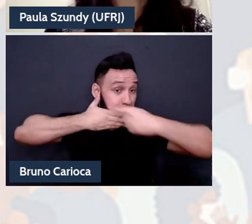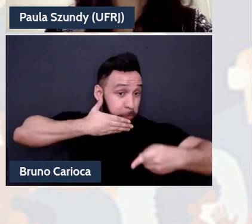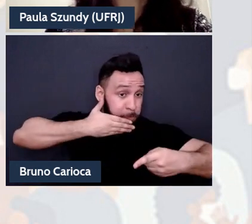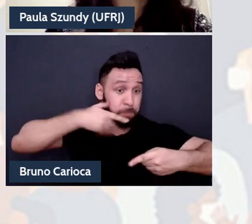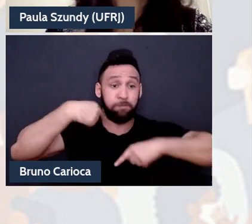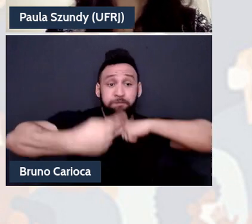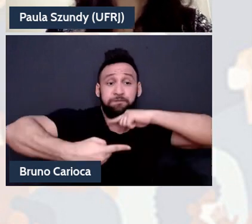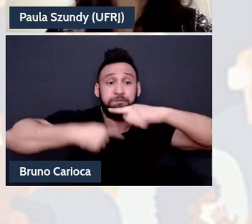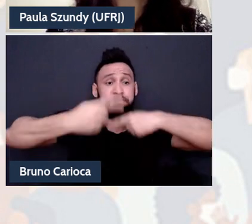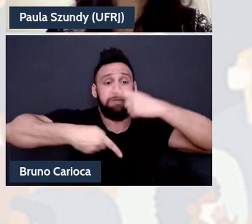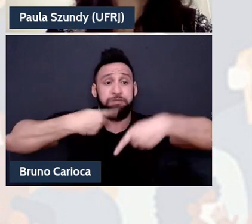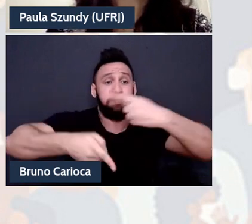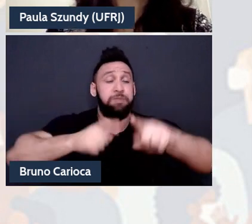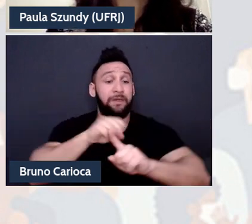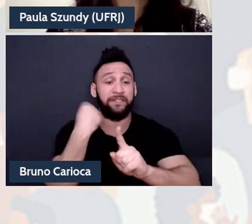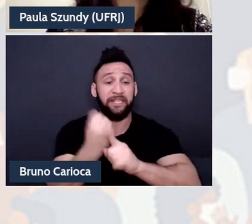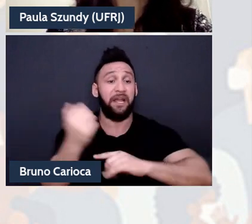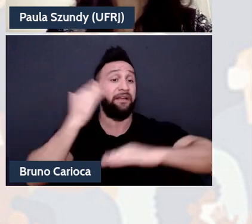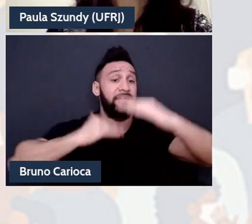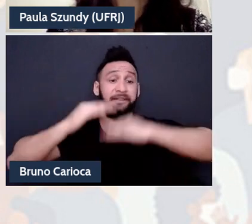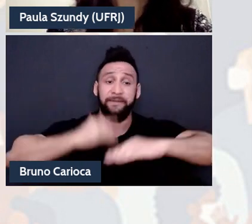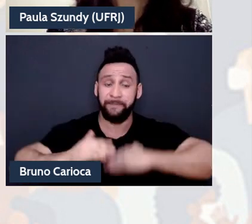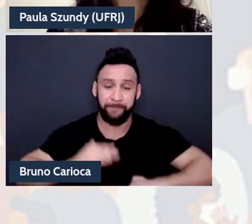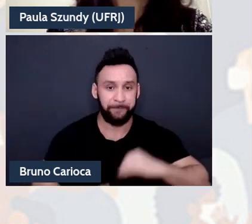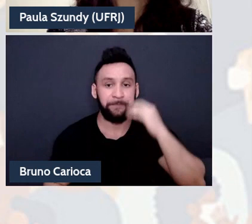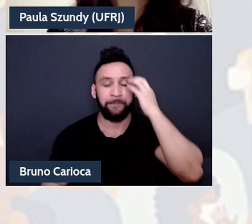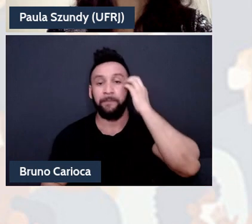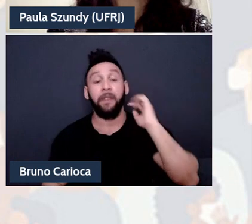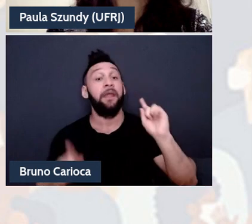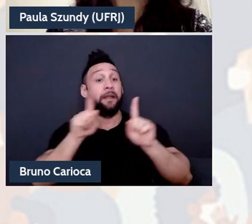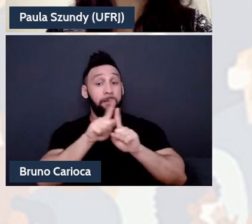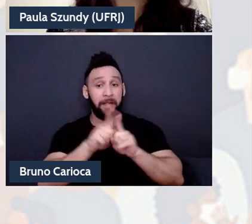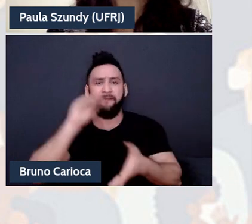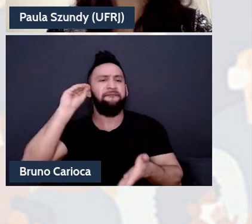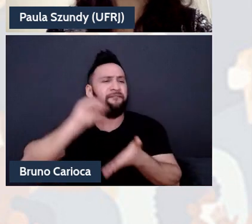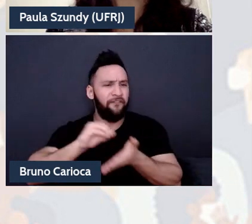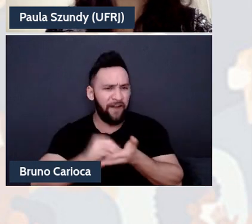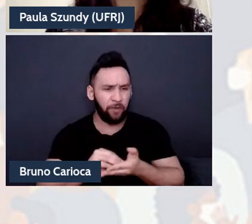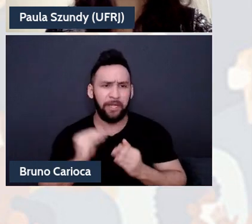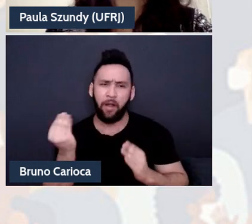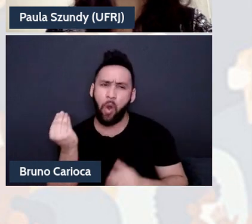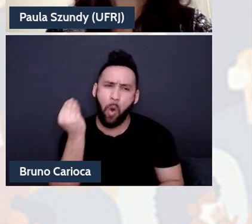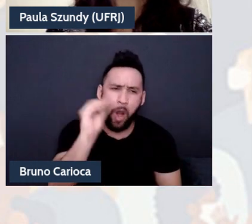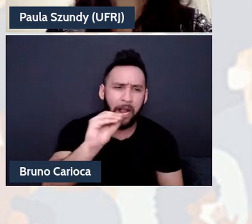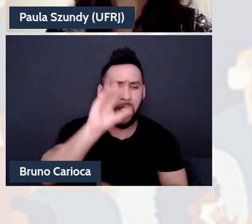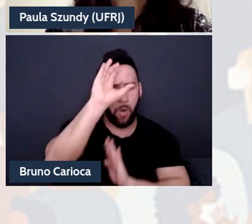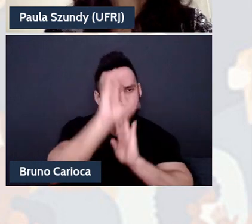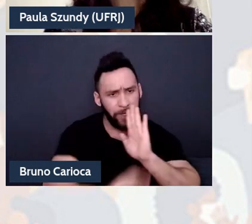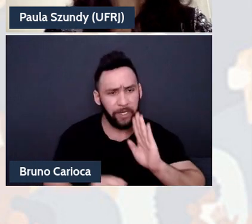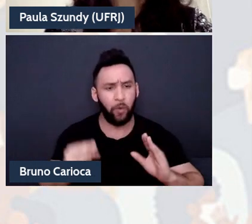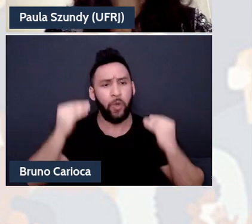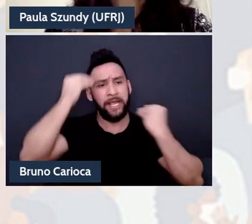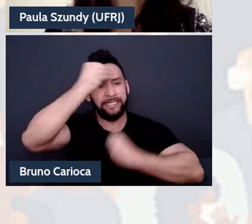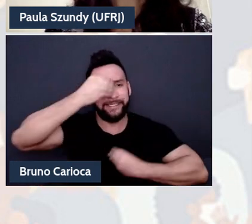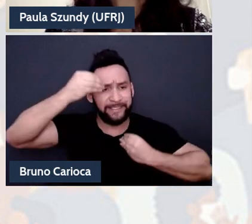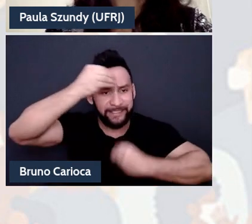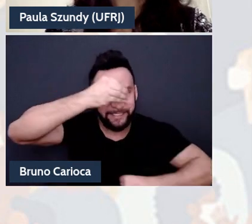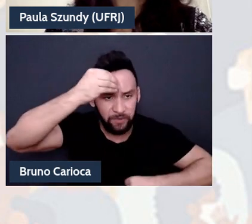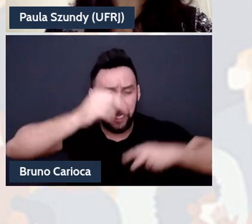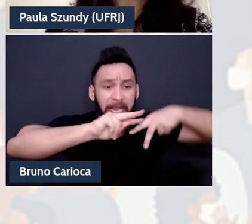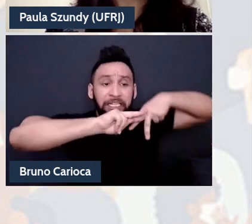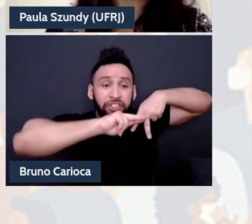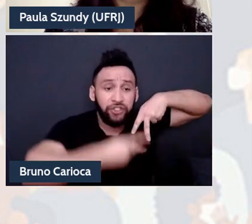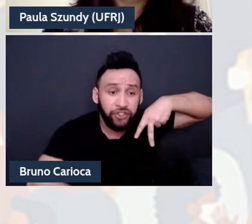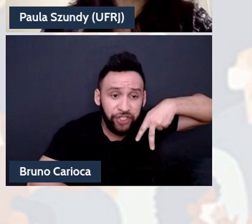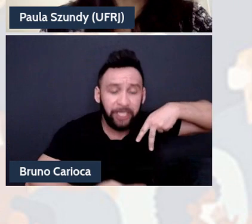de resistência que tematizem questões de gênero, sexualidade, raça, política e outras que